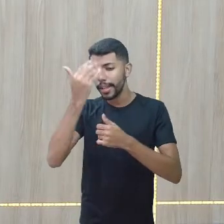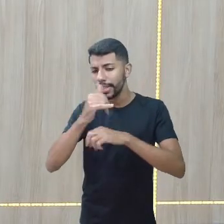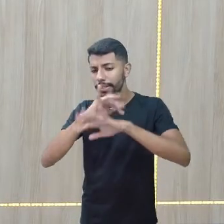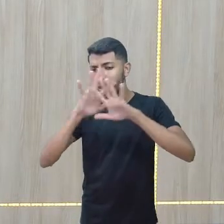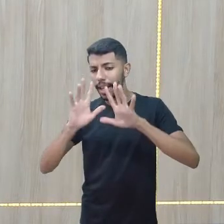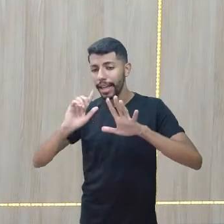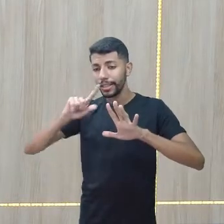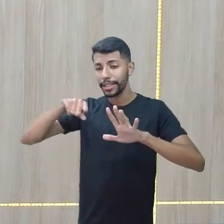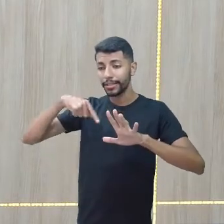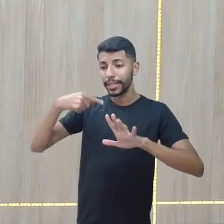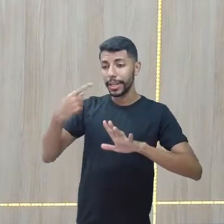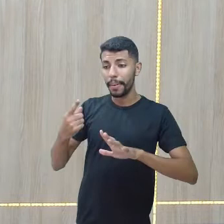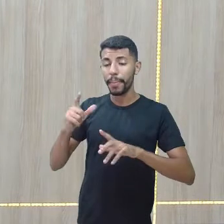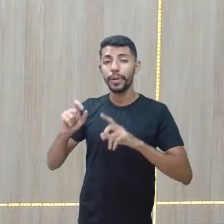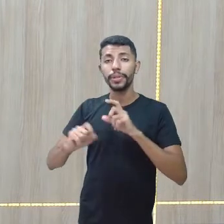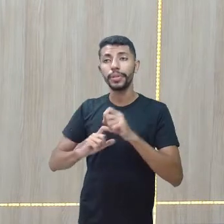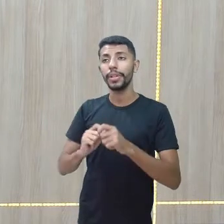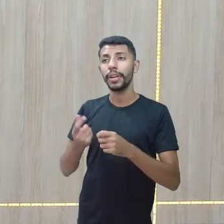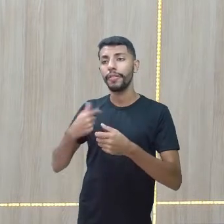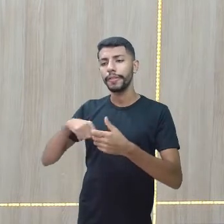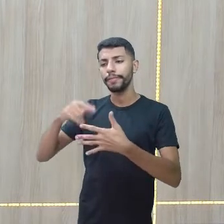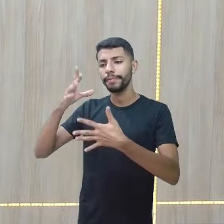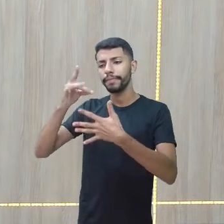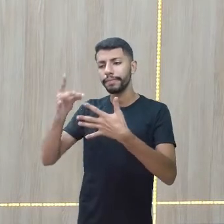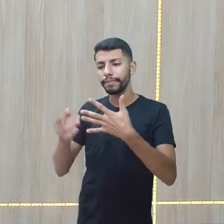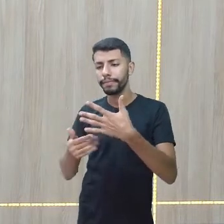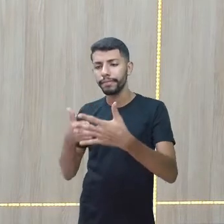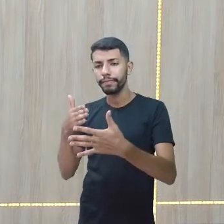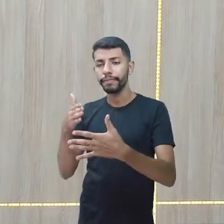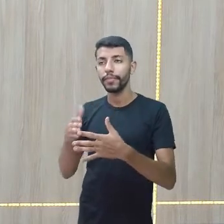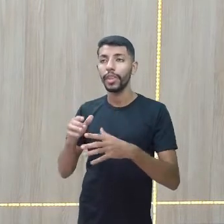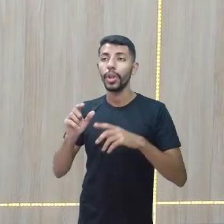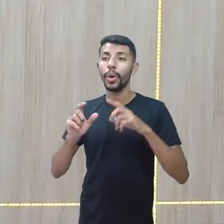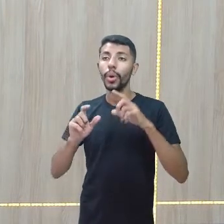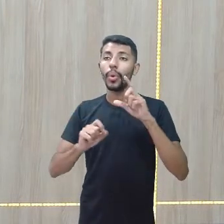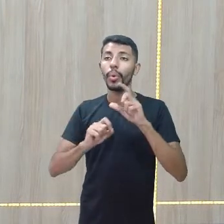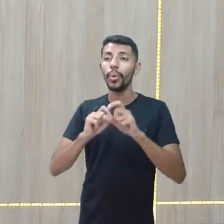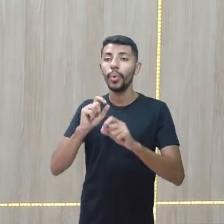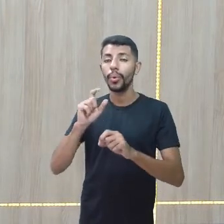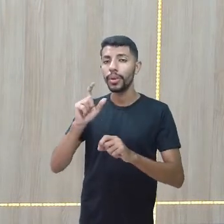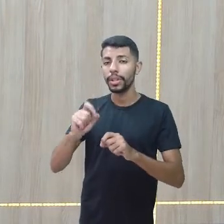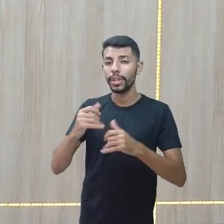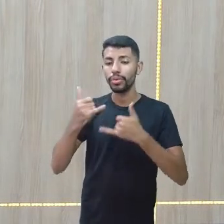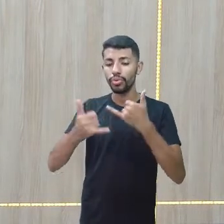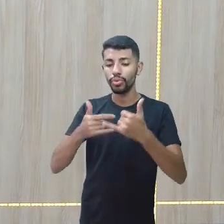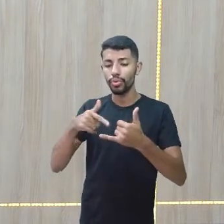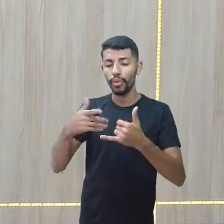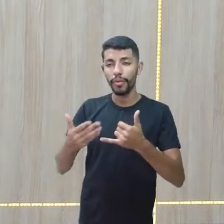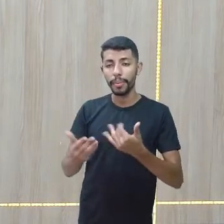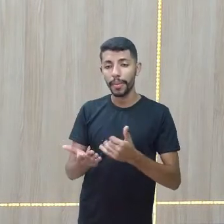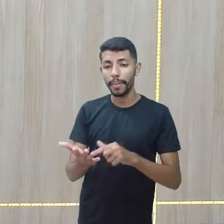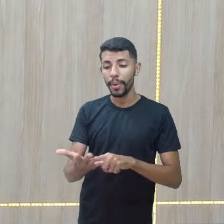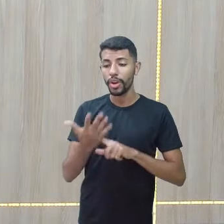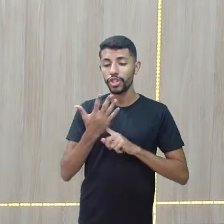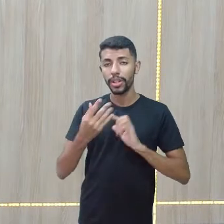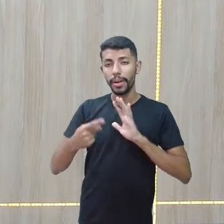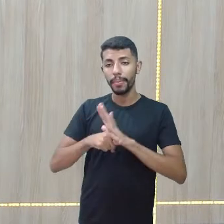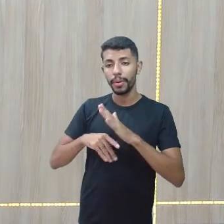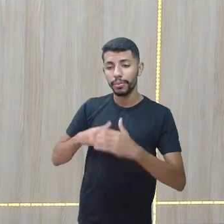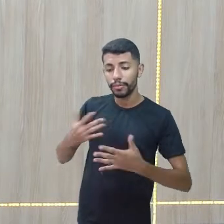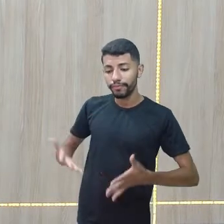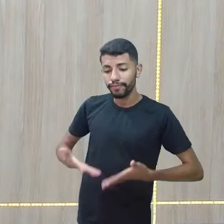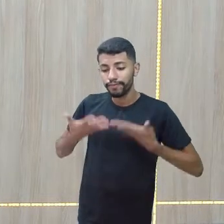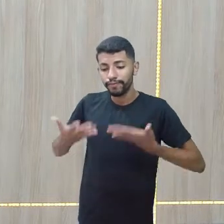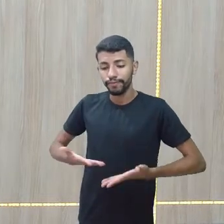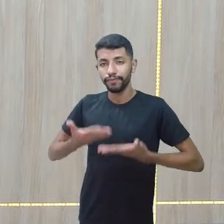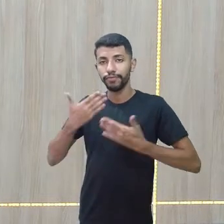de verdade, delimitar o que é que esse jogo vai me propiciar enquanto um estímulo para o desenvolvimento, por exemplo.